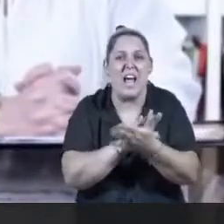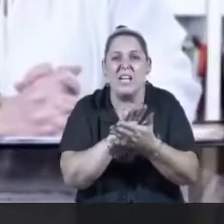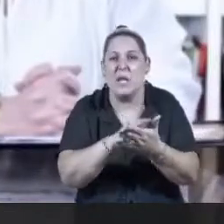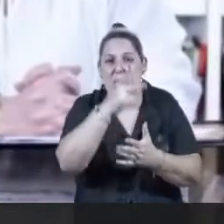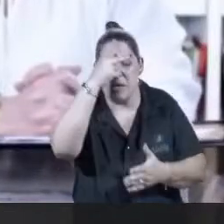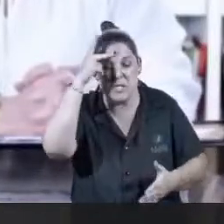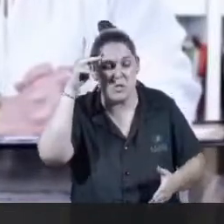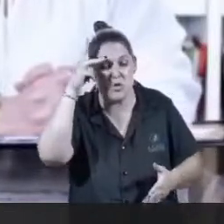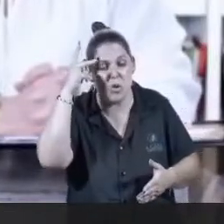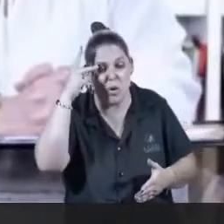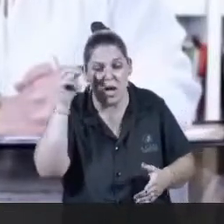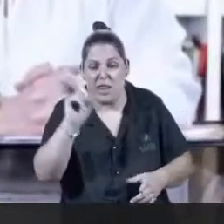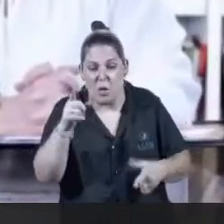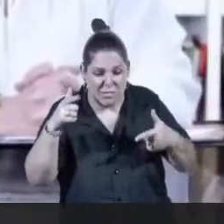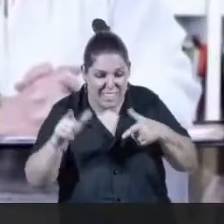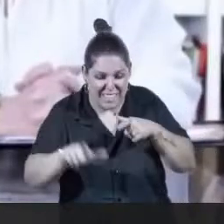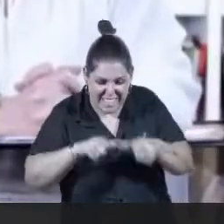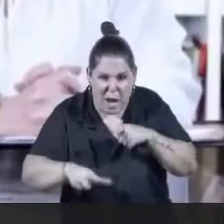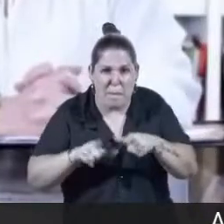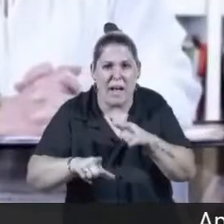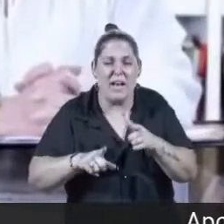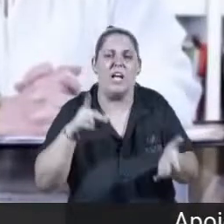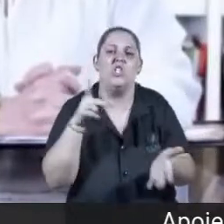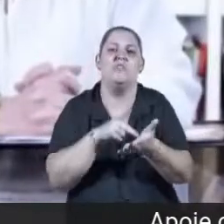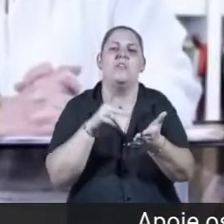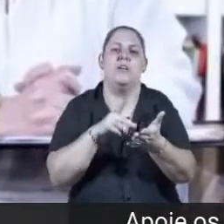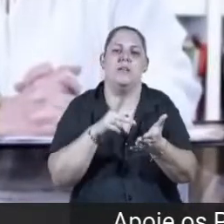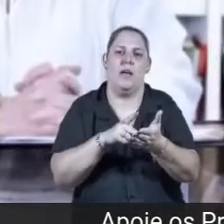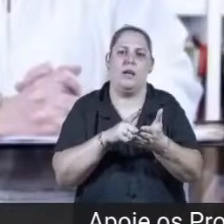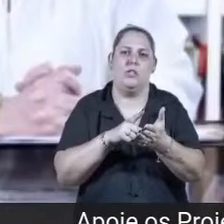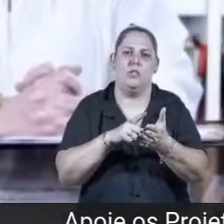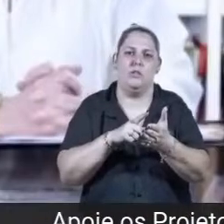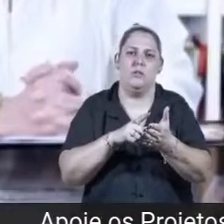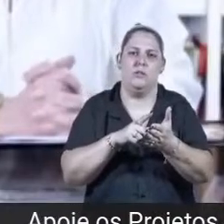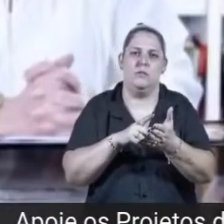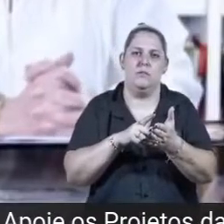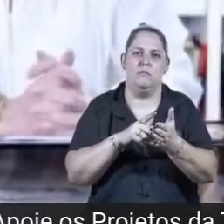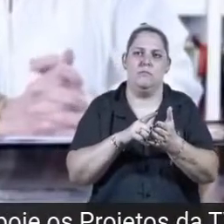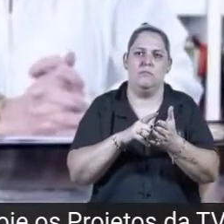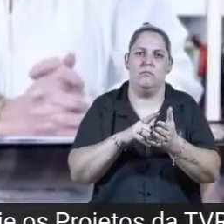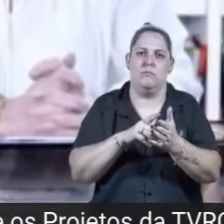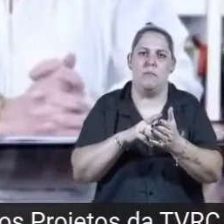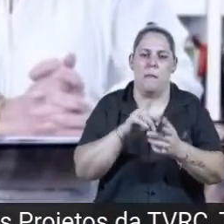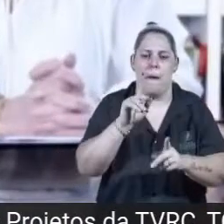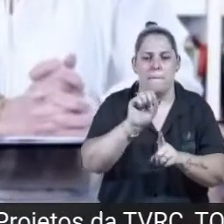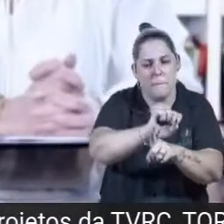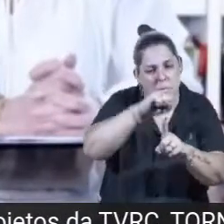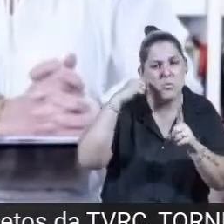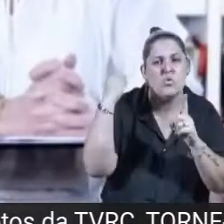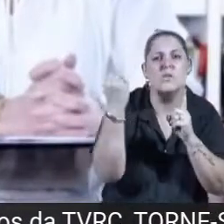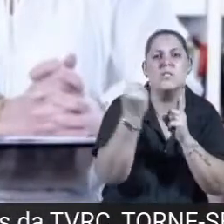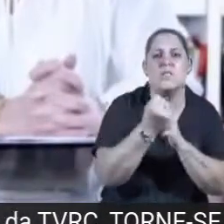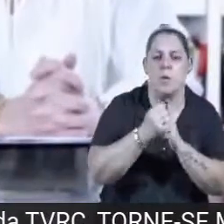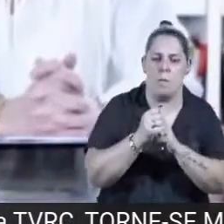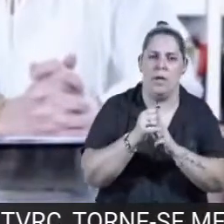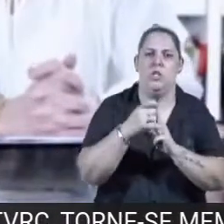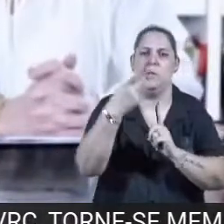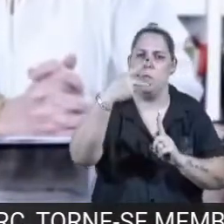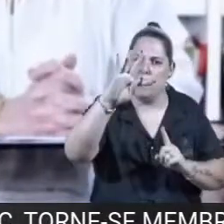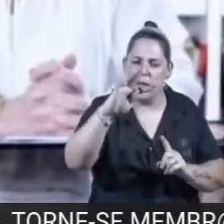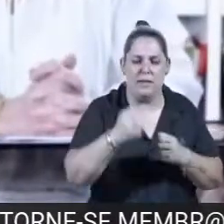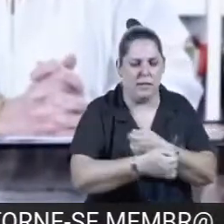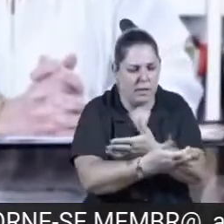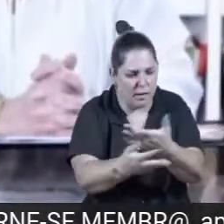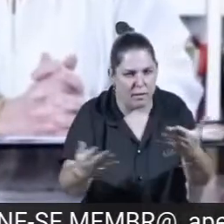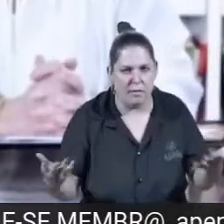pessoa não tiver trabalho prestado à comunidade, à sociedade e ao Partido dos Trabalhadores. Eu